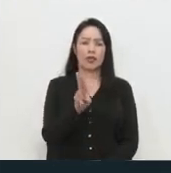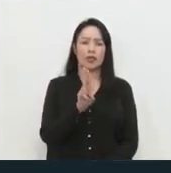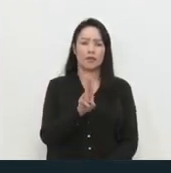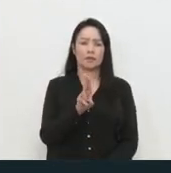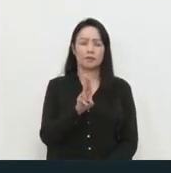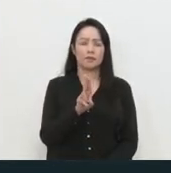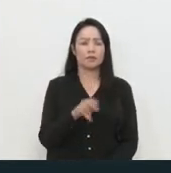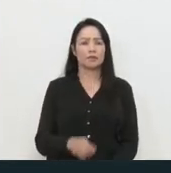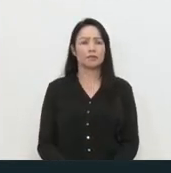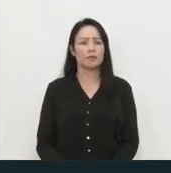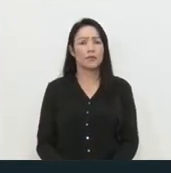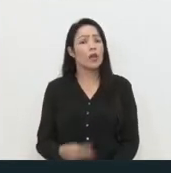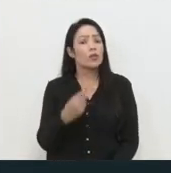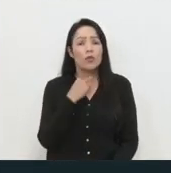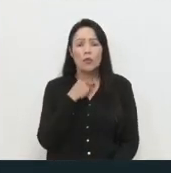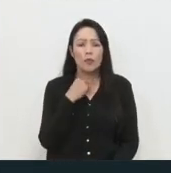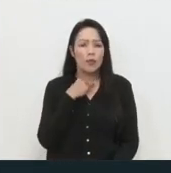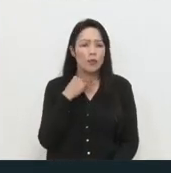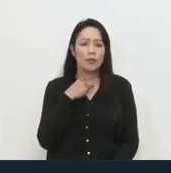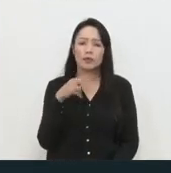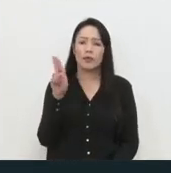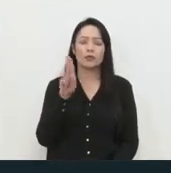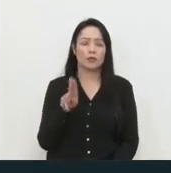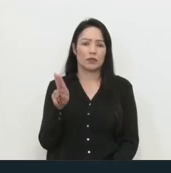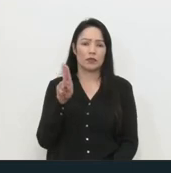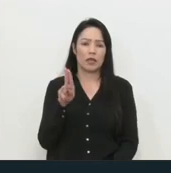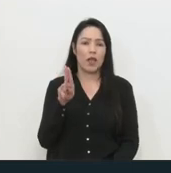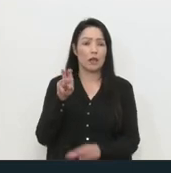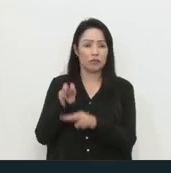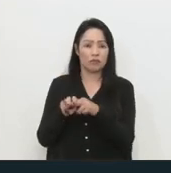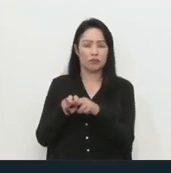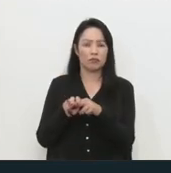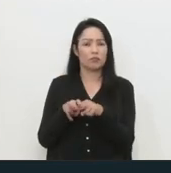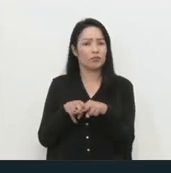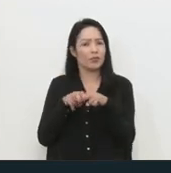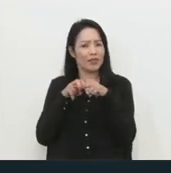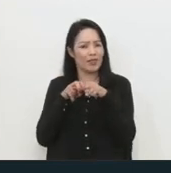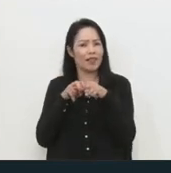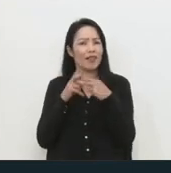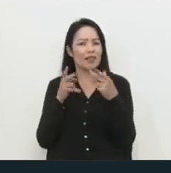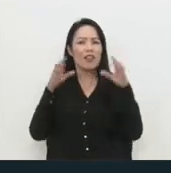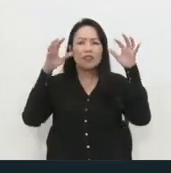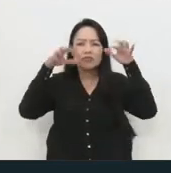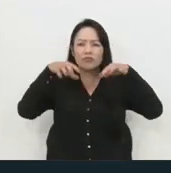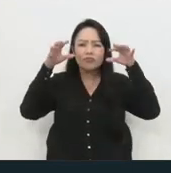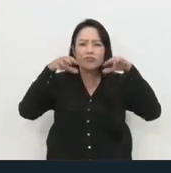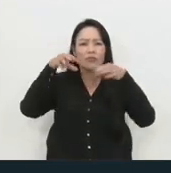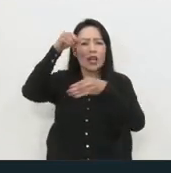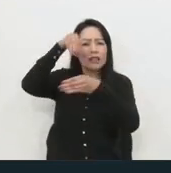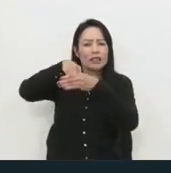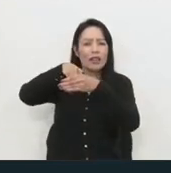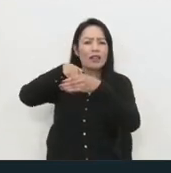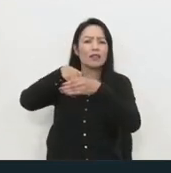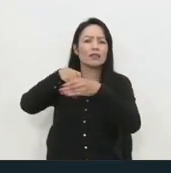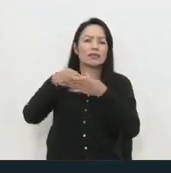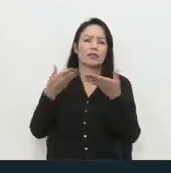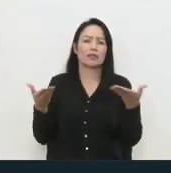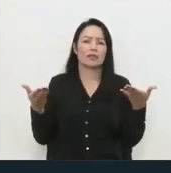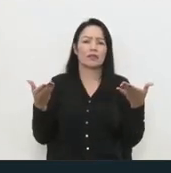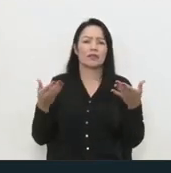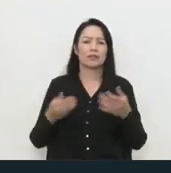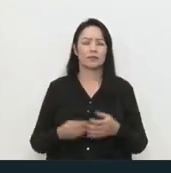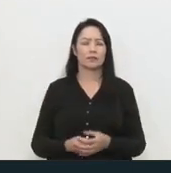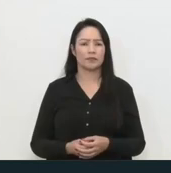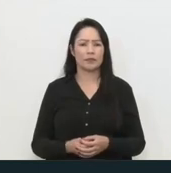vereadoras não pode ser instalado essa cadeira porque tá chovendo no lugar tá chovendo